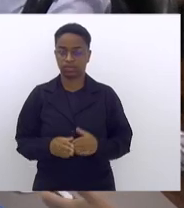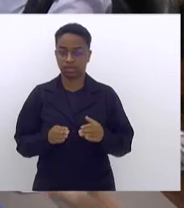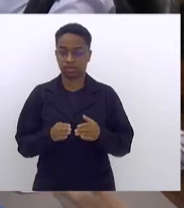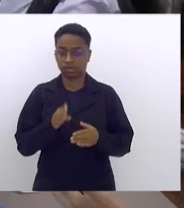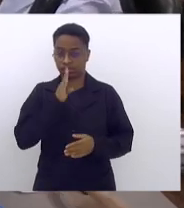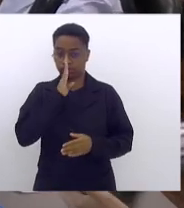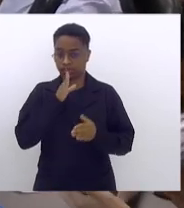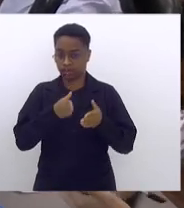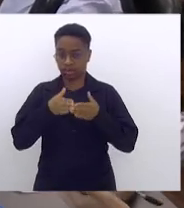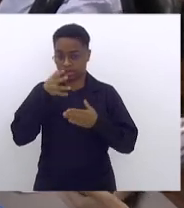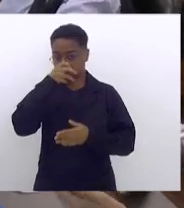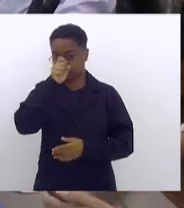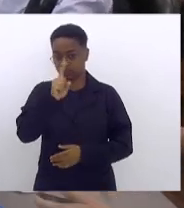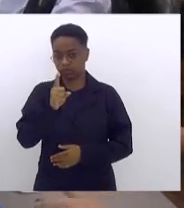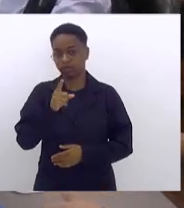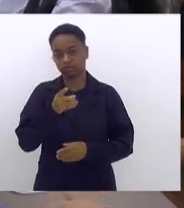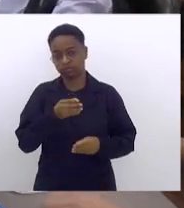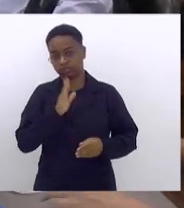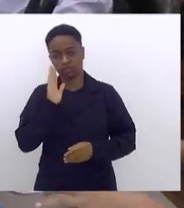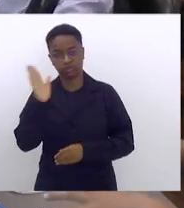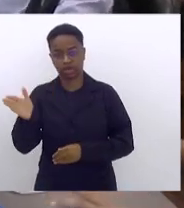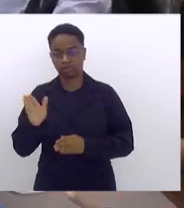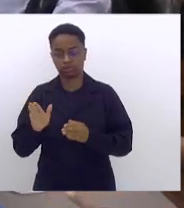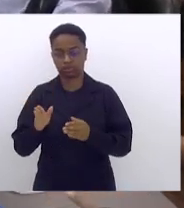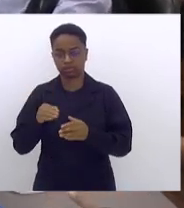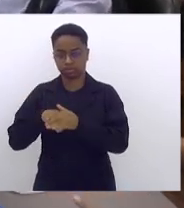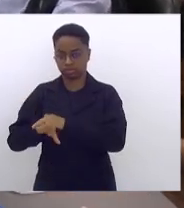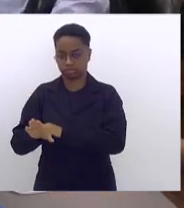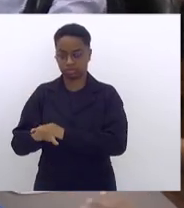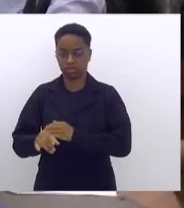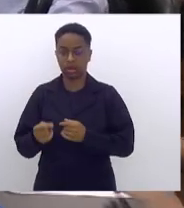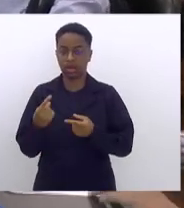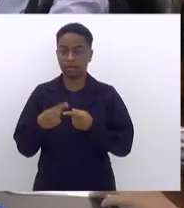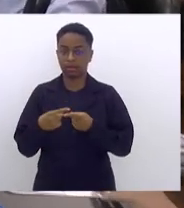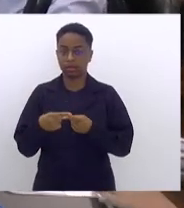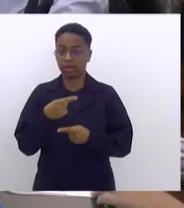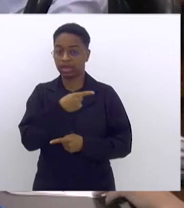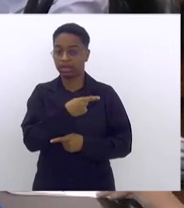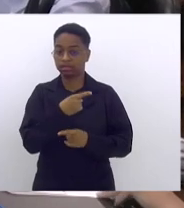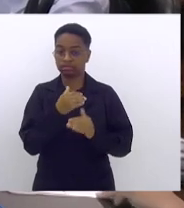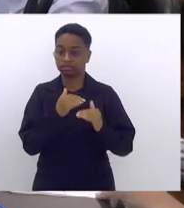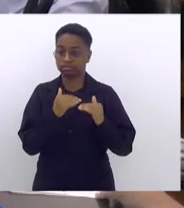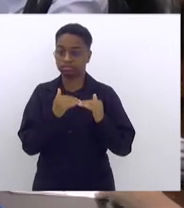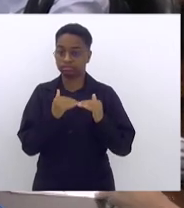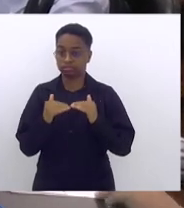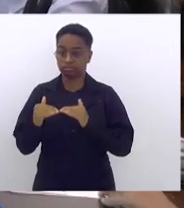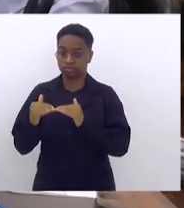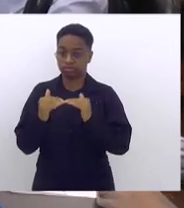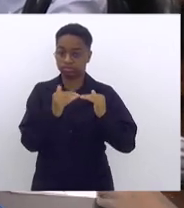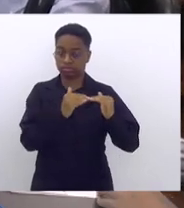A abstenção não salva. Vai para o arquivo. Vai para o arquivo. Porque ele foi unânime